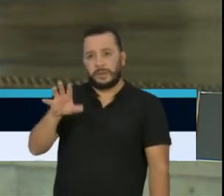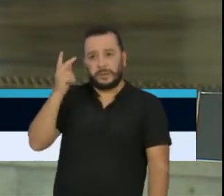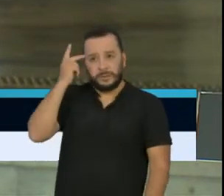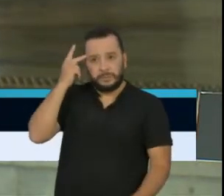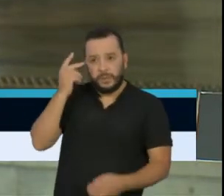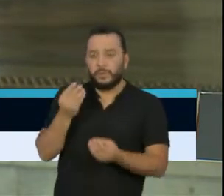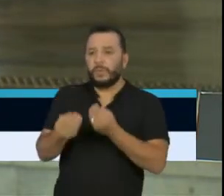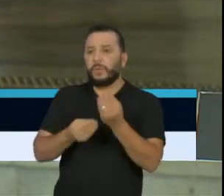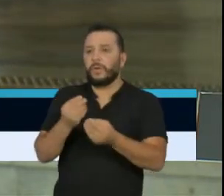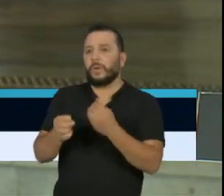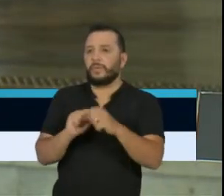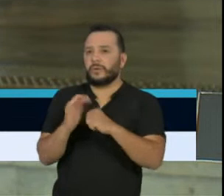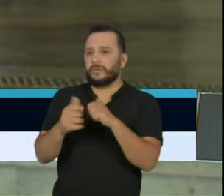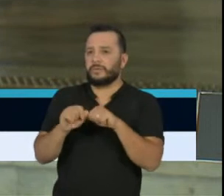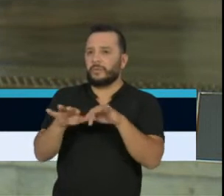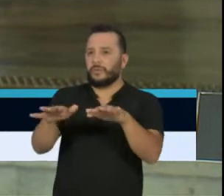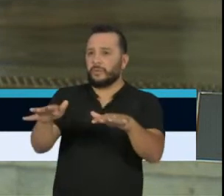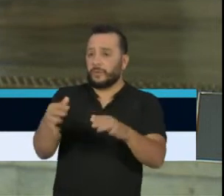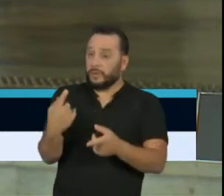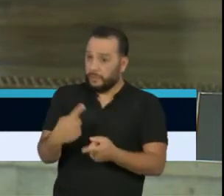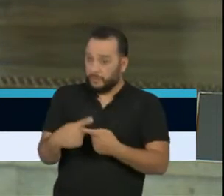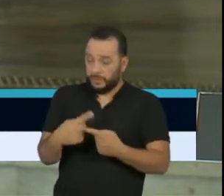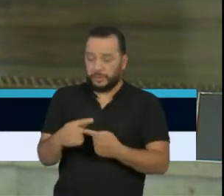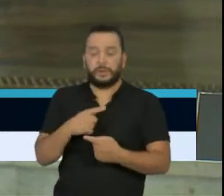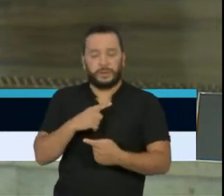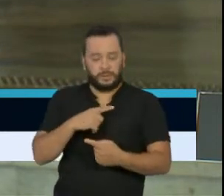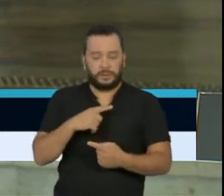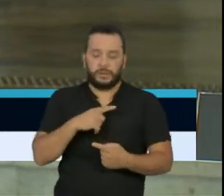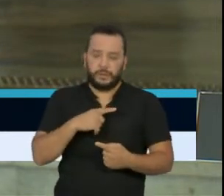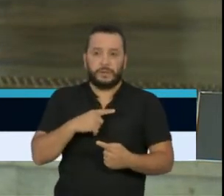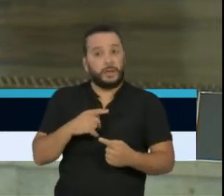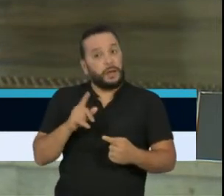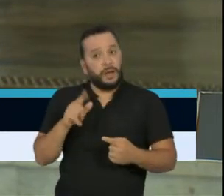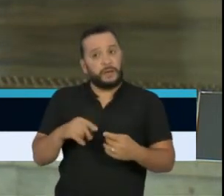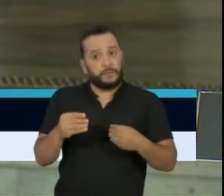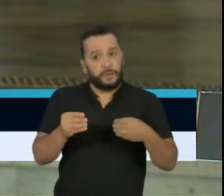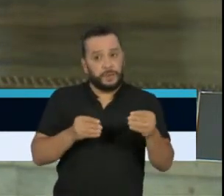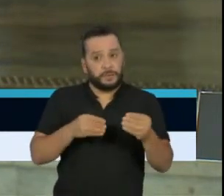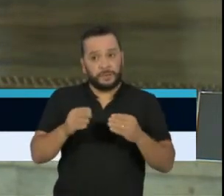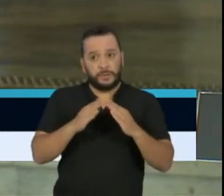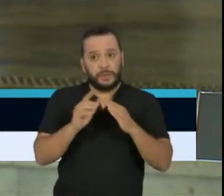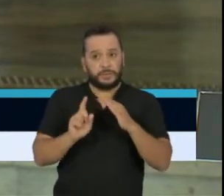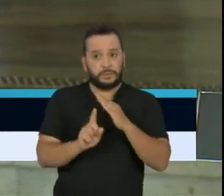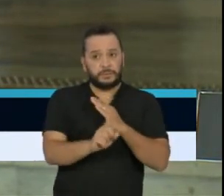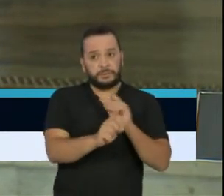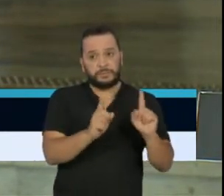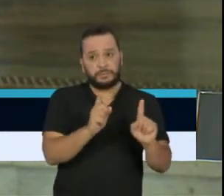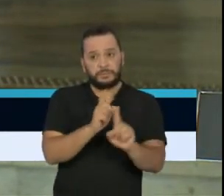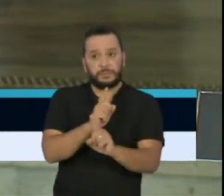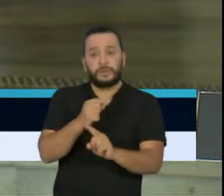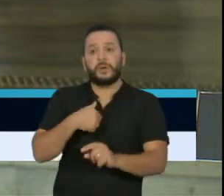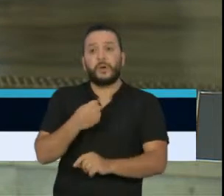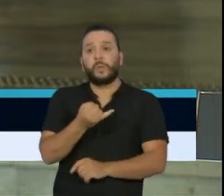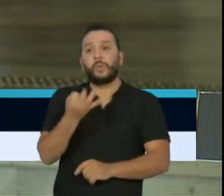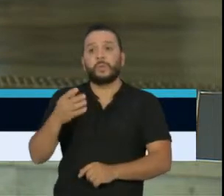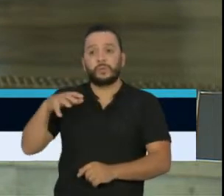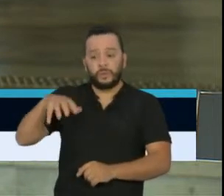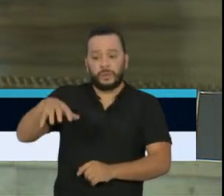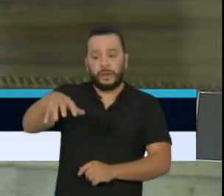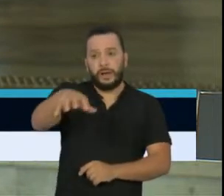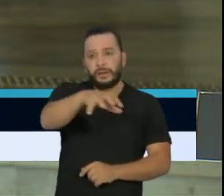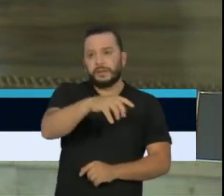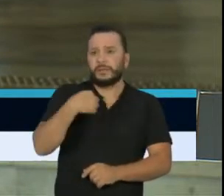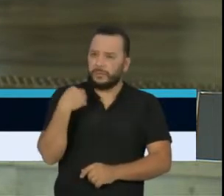que a abordagem para flexibilização será heterogênea, nós vamos precisar ter um nível de informação muito granular